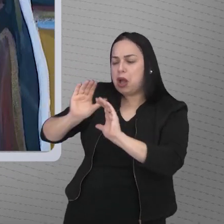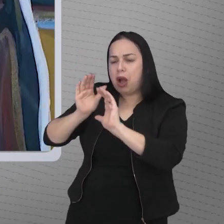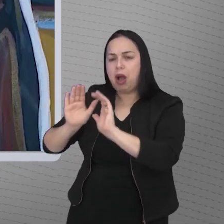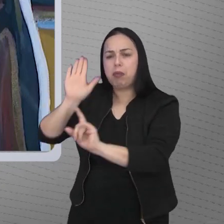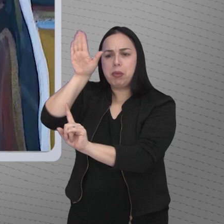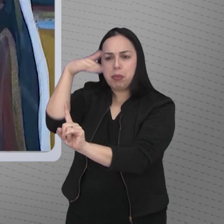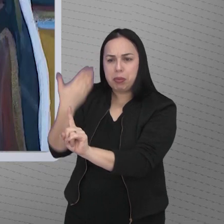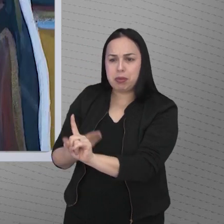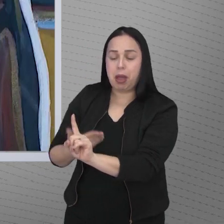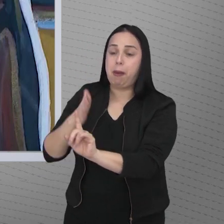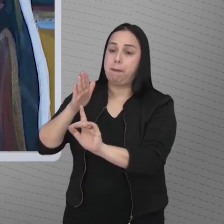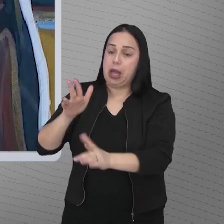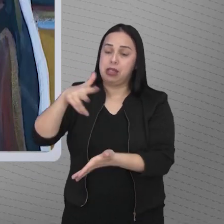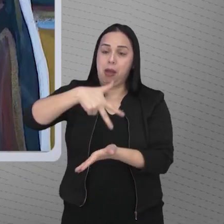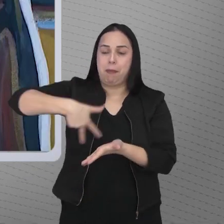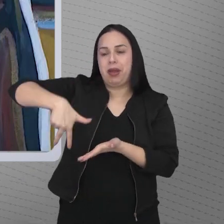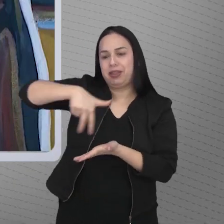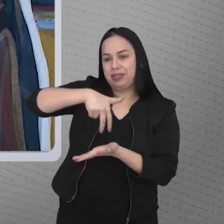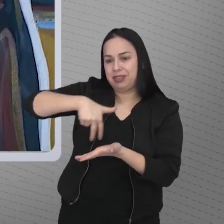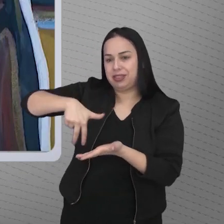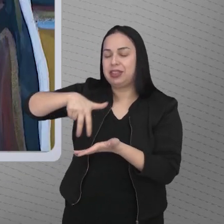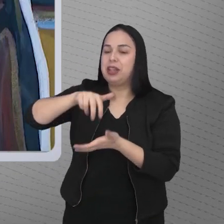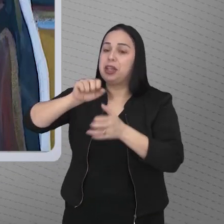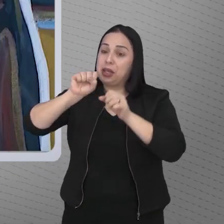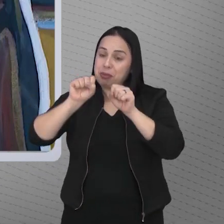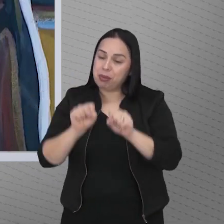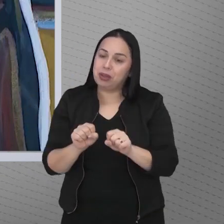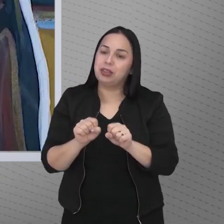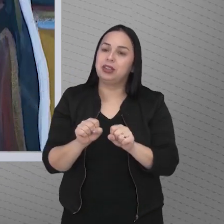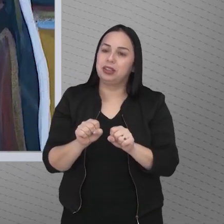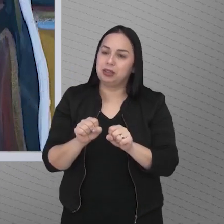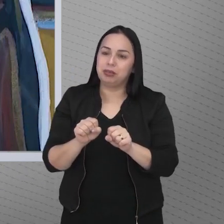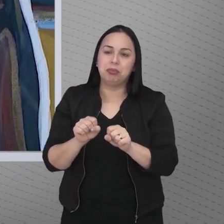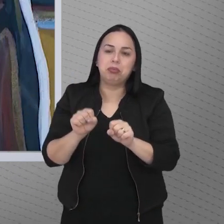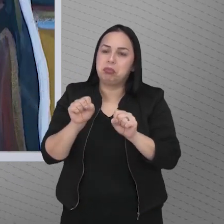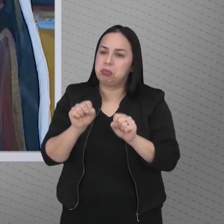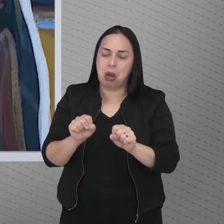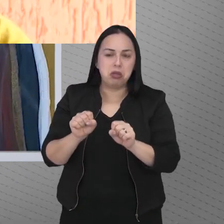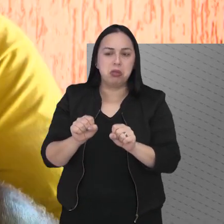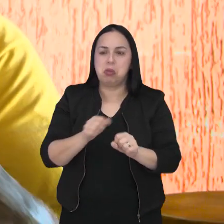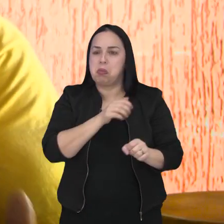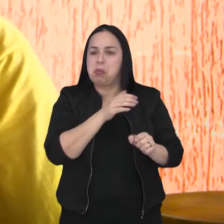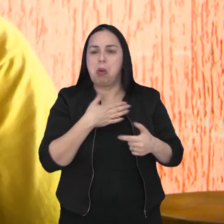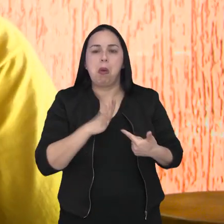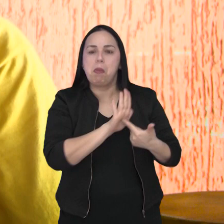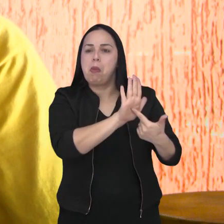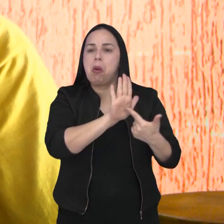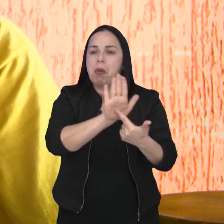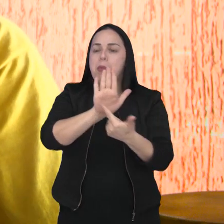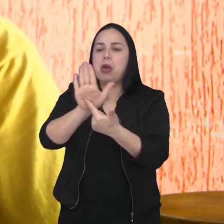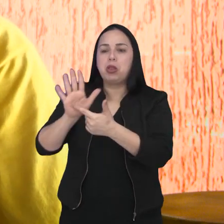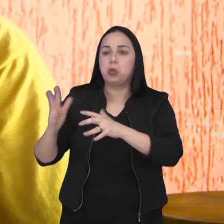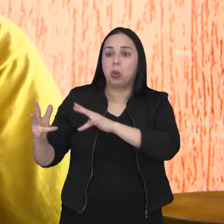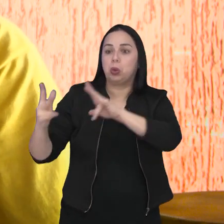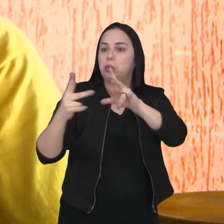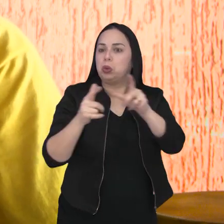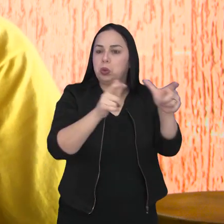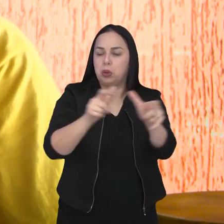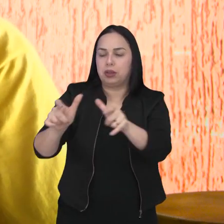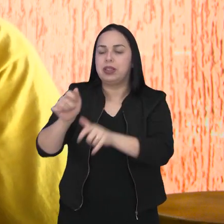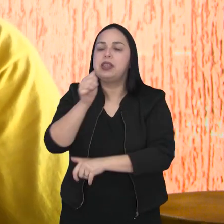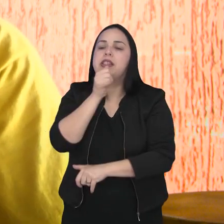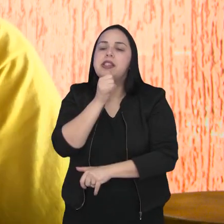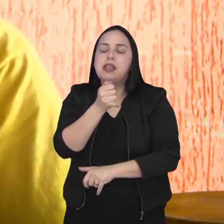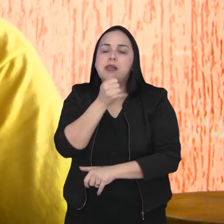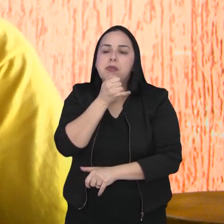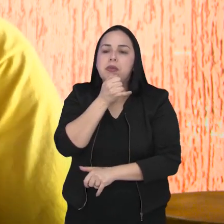Mas é uma dança que a gente pode estar presente em todos os lugares. Porque